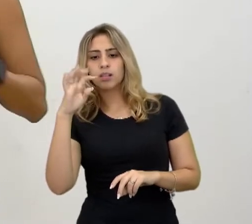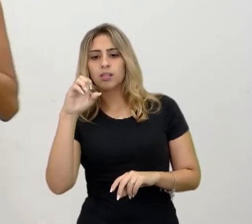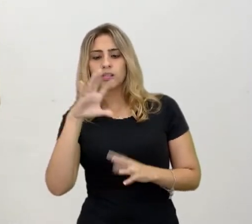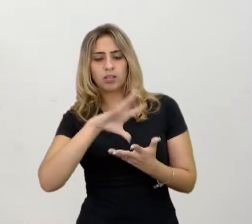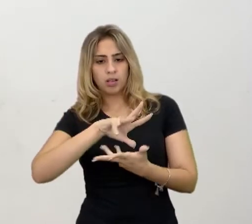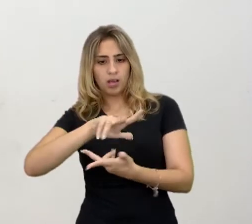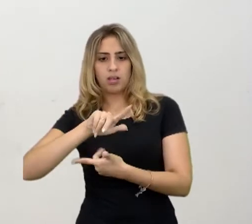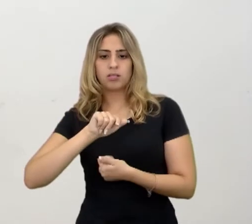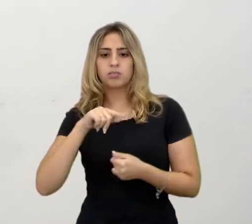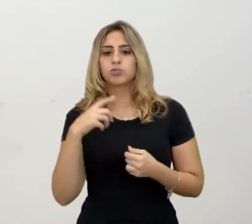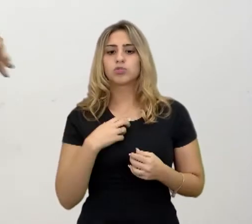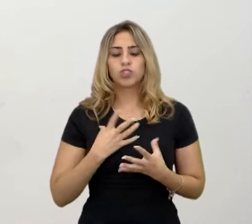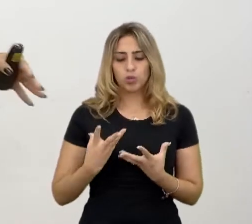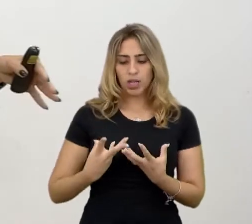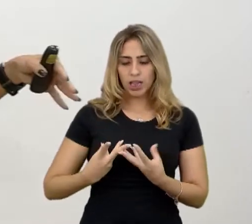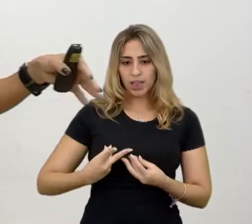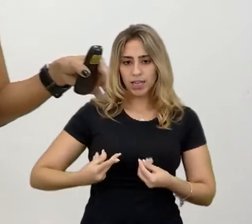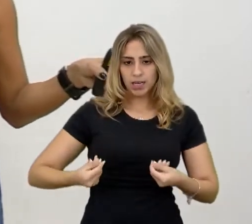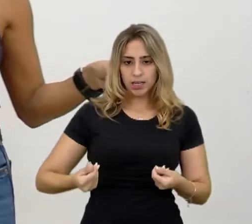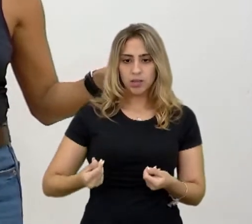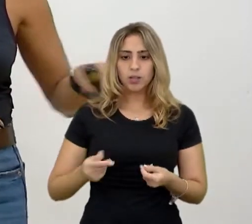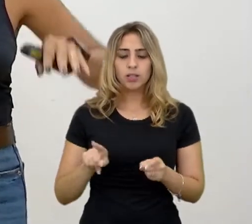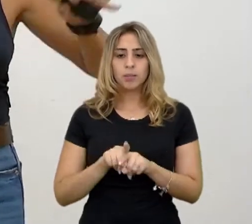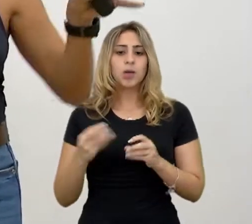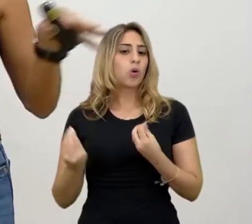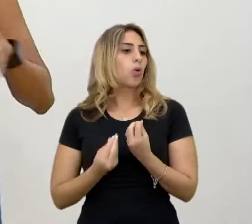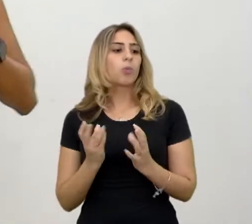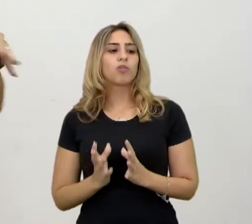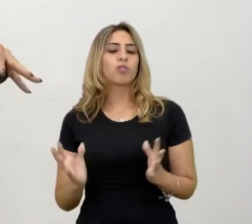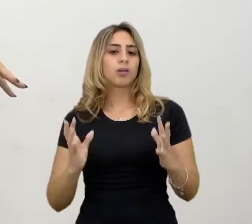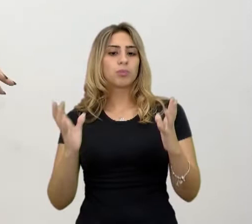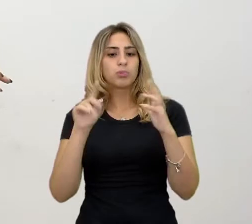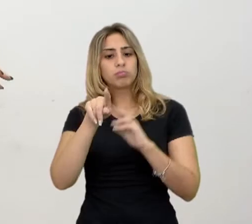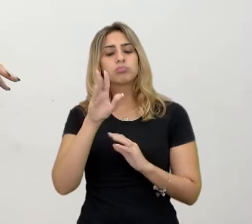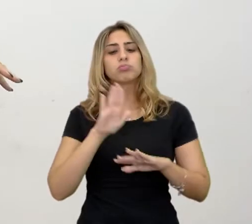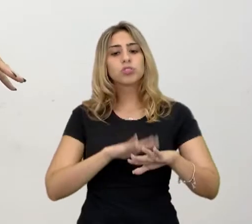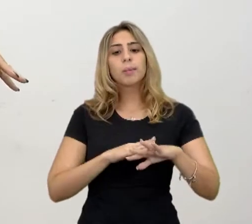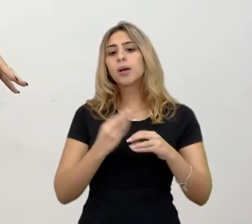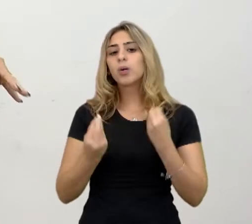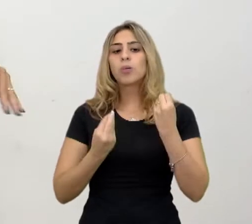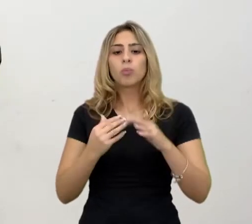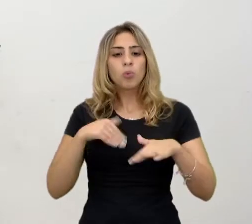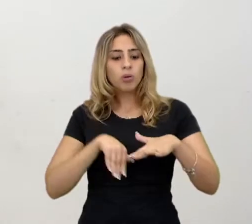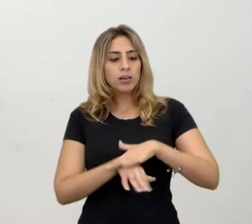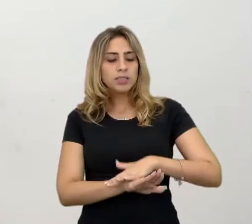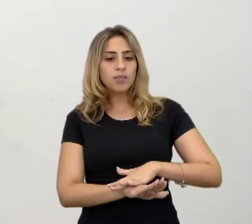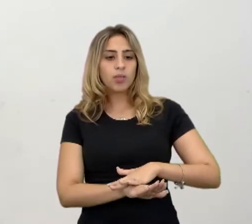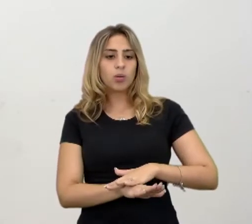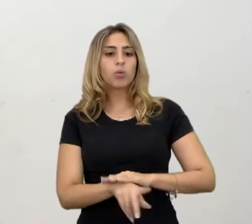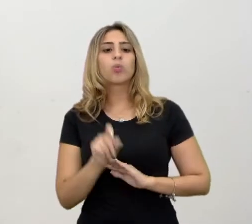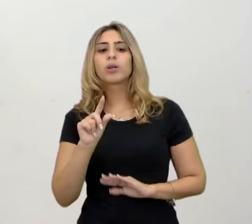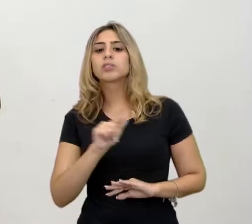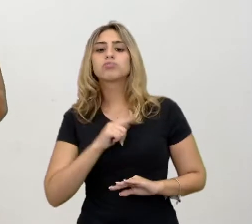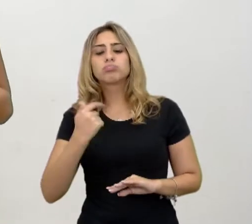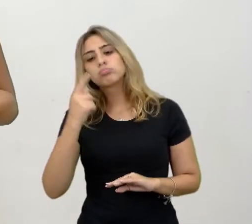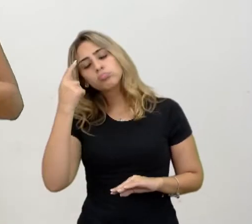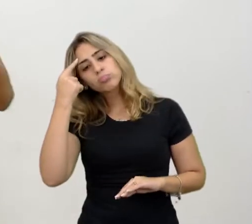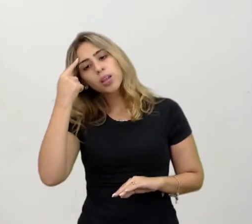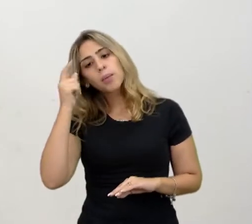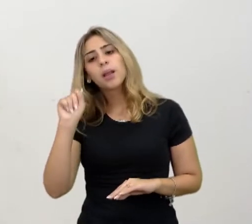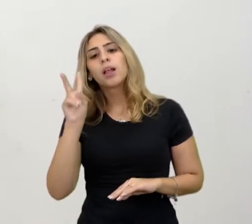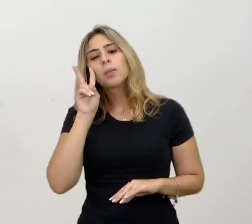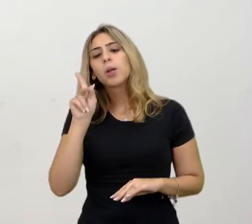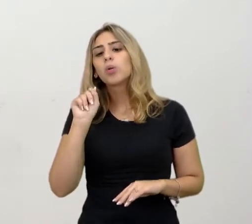na forma líquida ou na forma de vapor. Essa região já é chamada de reservatório. O que a gente tem que lembrar é o seguinte,